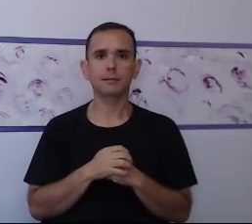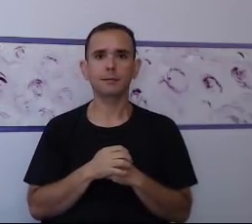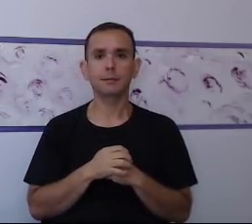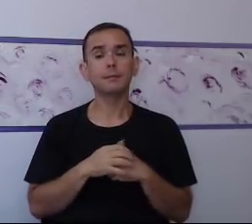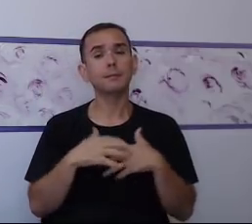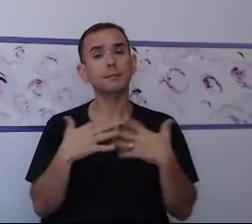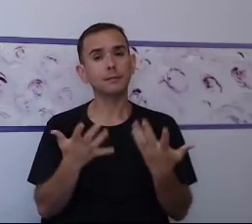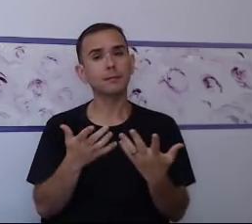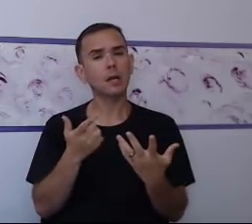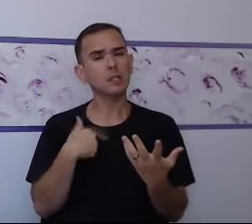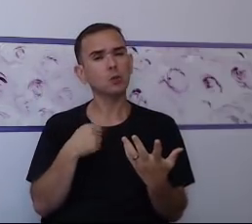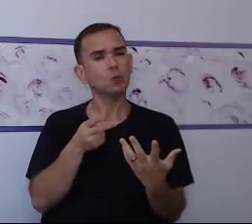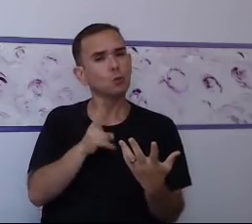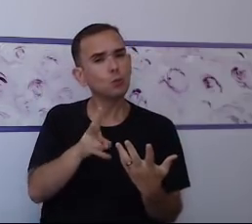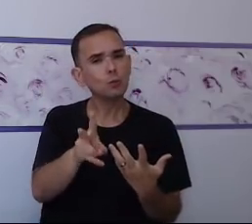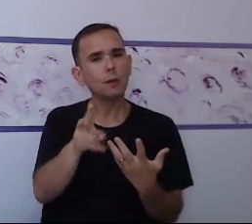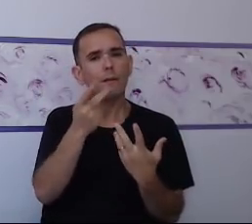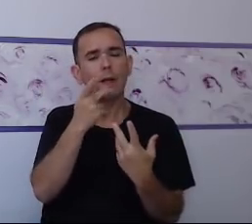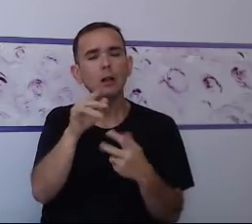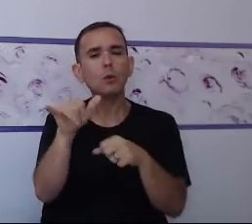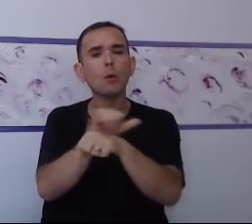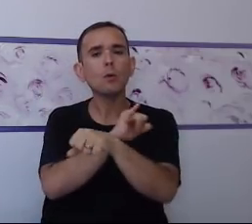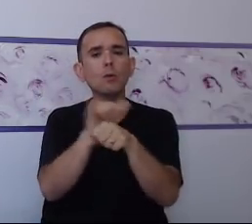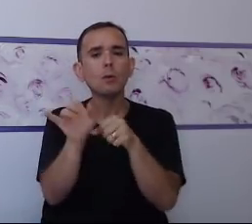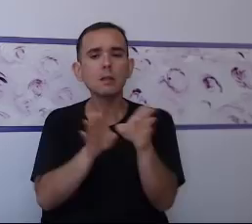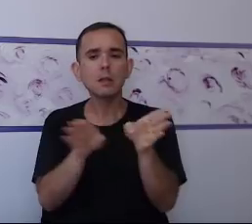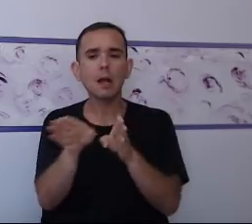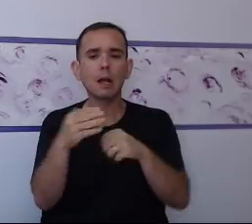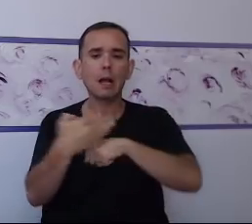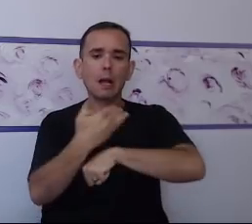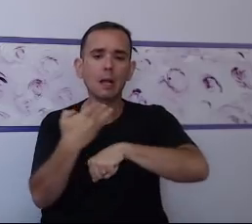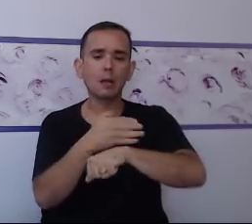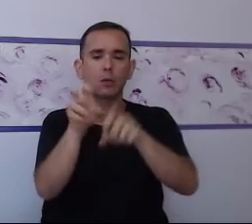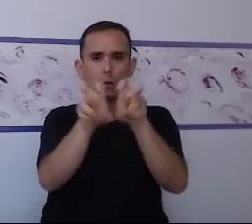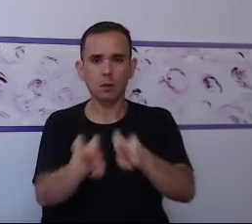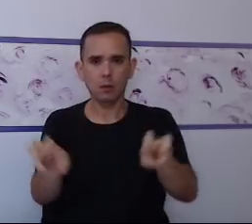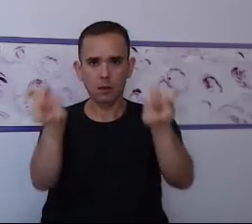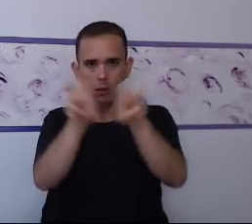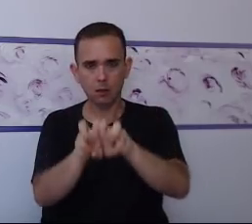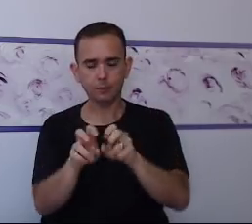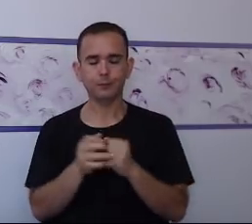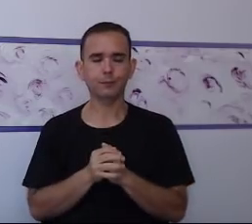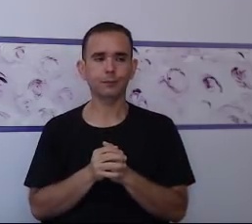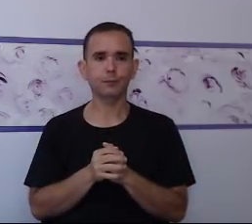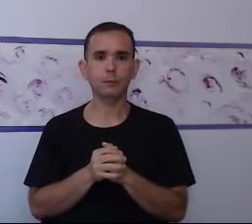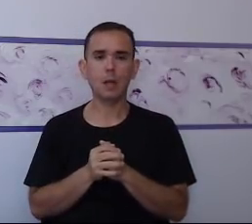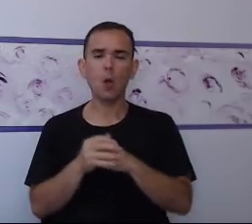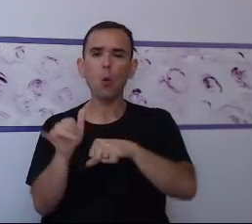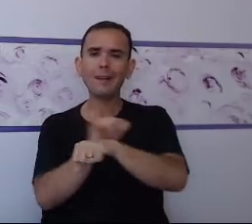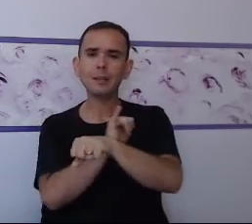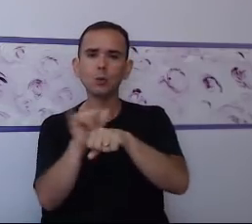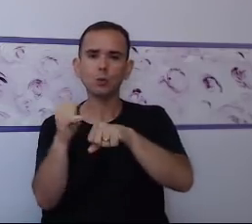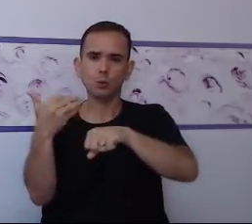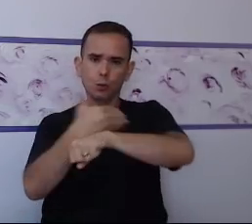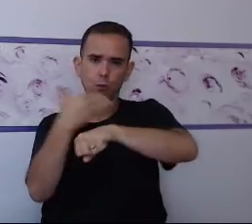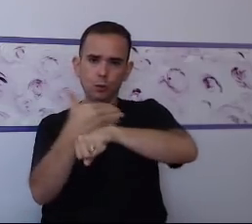E aí a gente continua falando dos recursos de acessibilidade ao computador. Os recursos de acessibilidade ao